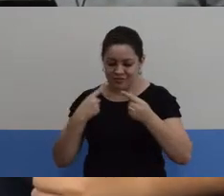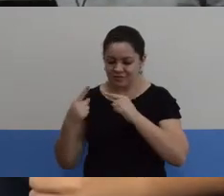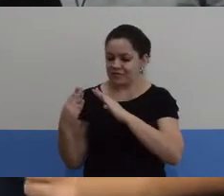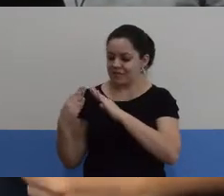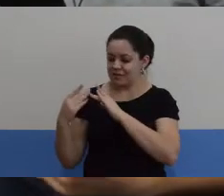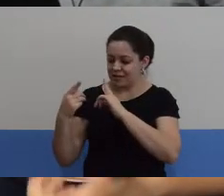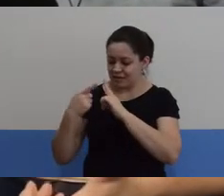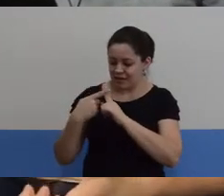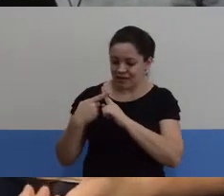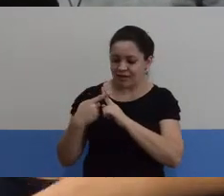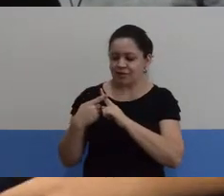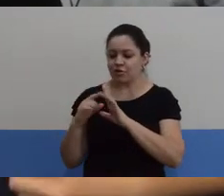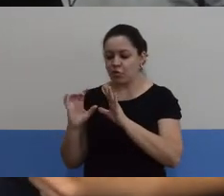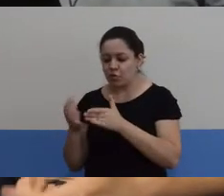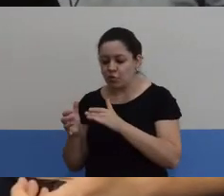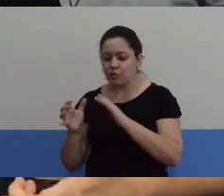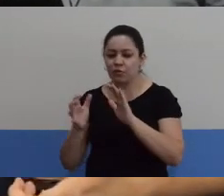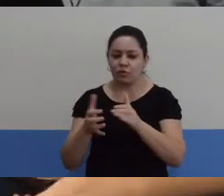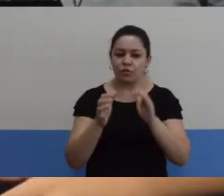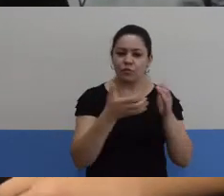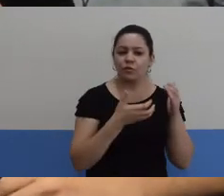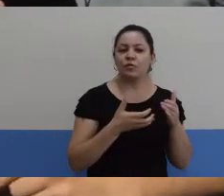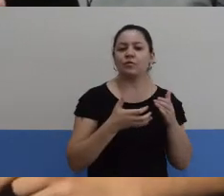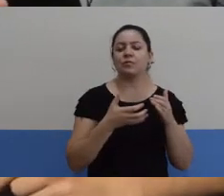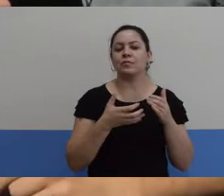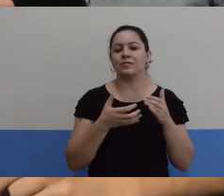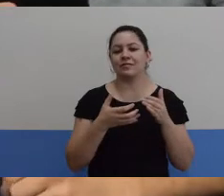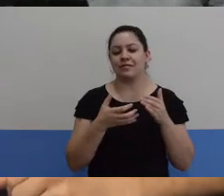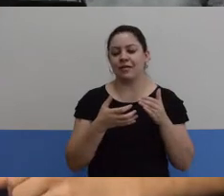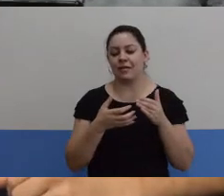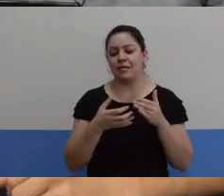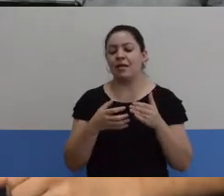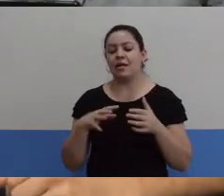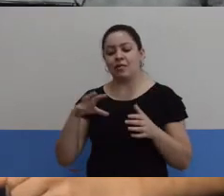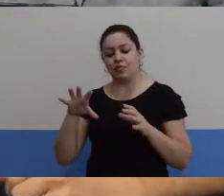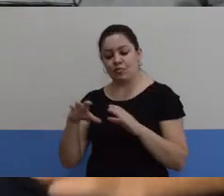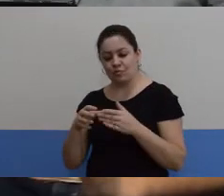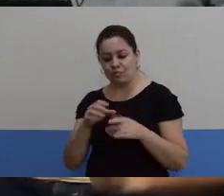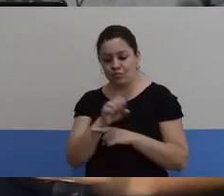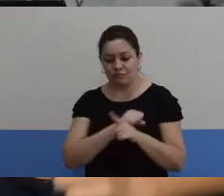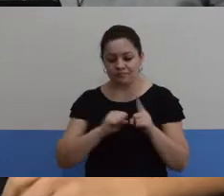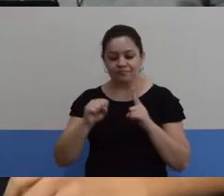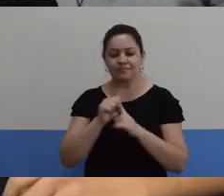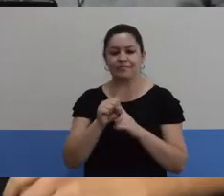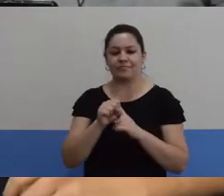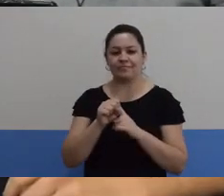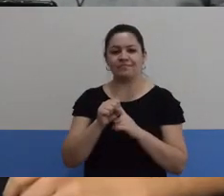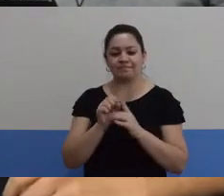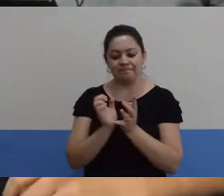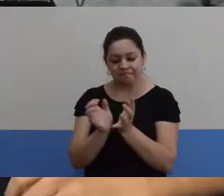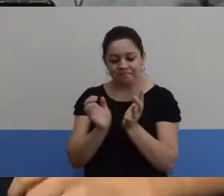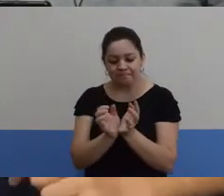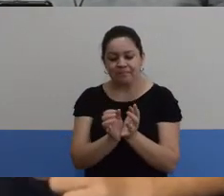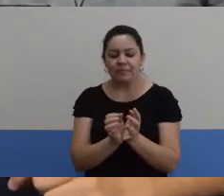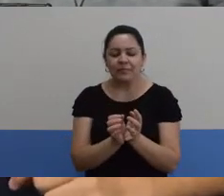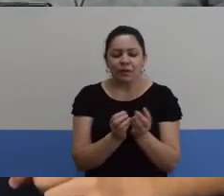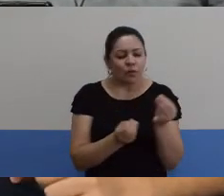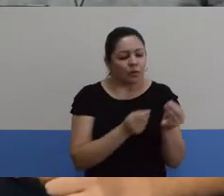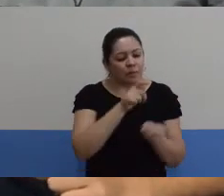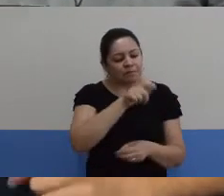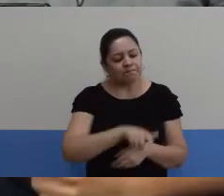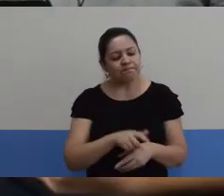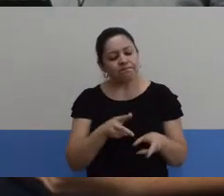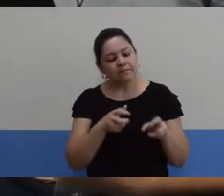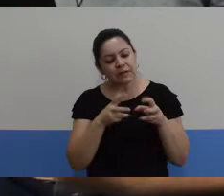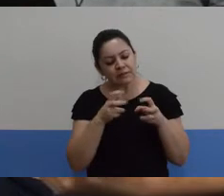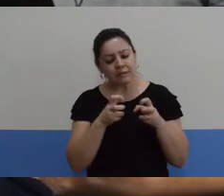paróquias, movimentos, leigos e outros grupos sociais. Como o senhor percebe a fase diocesana,